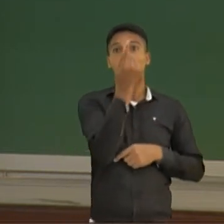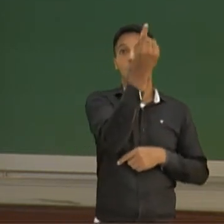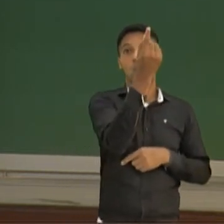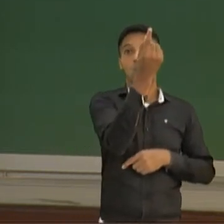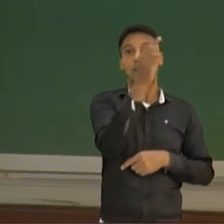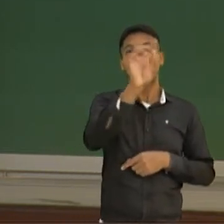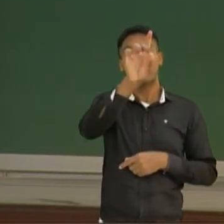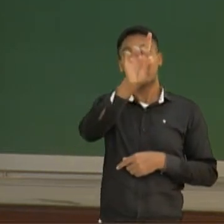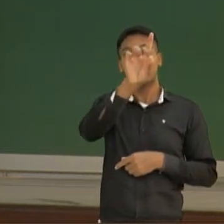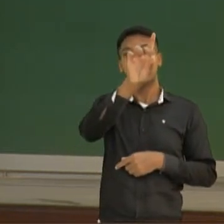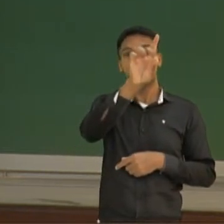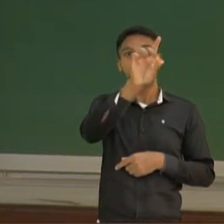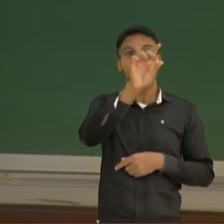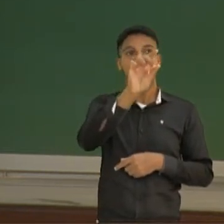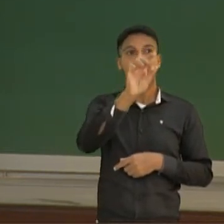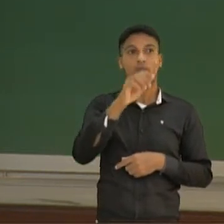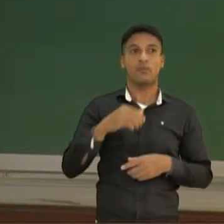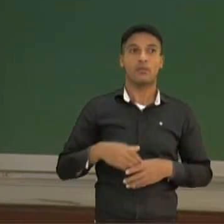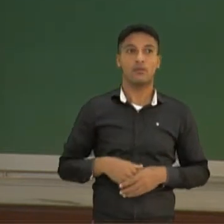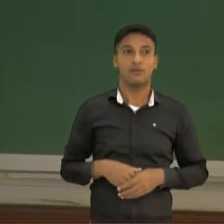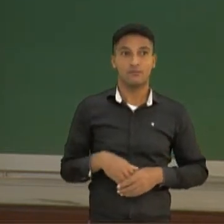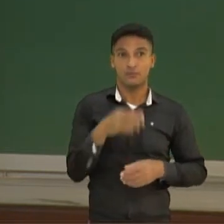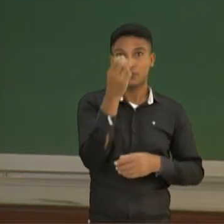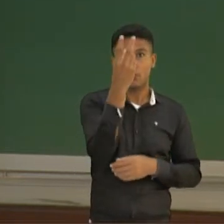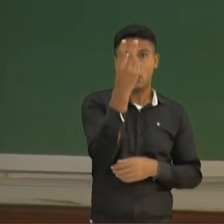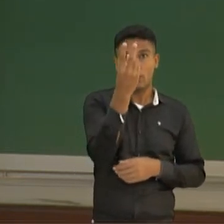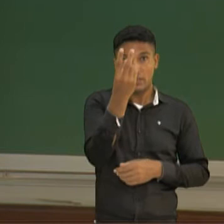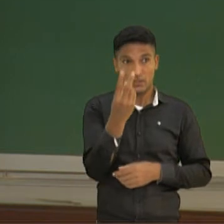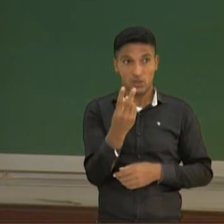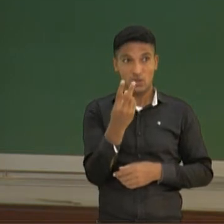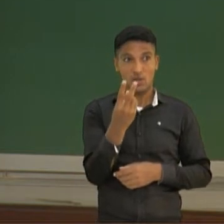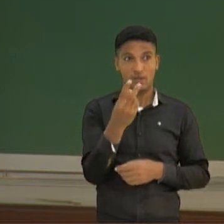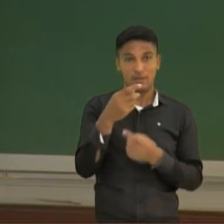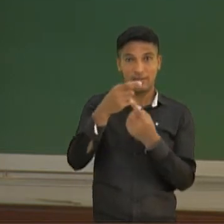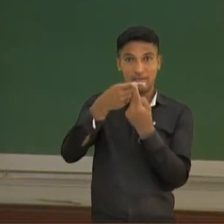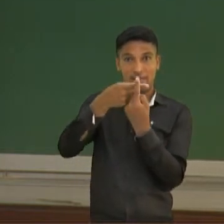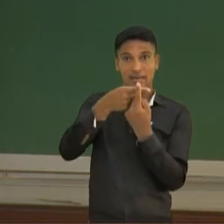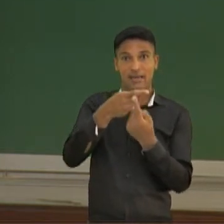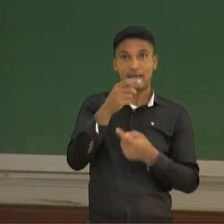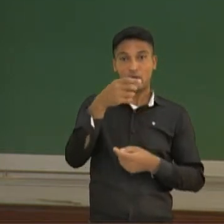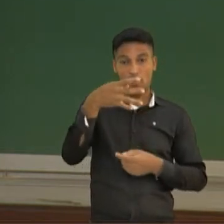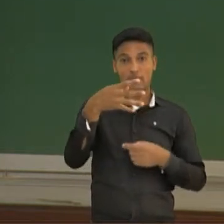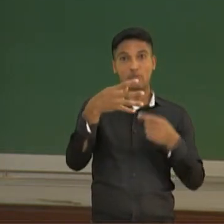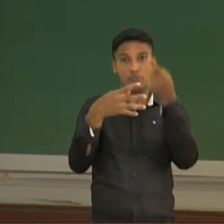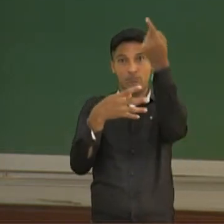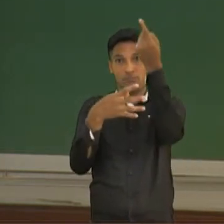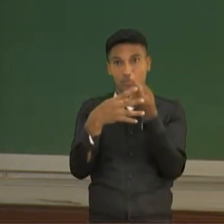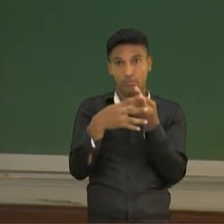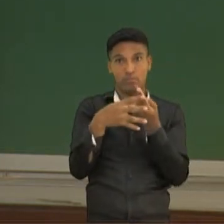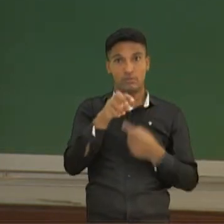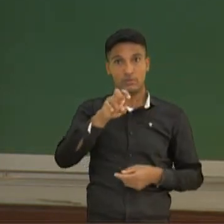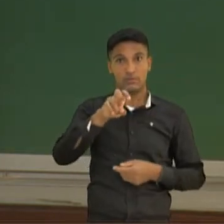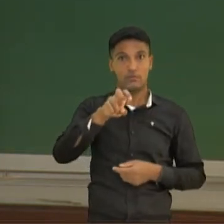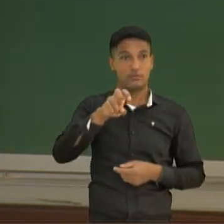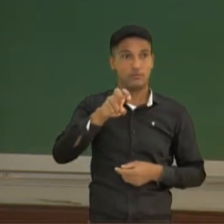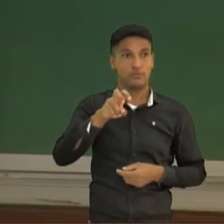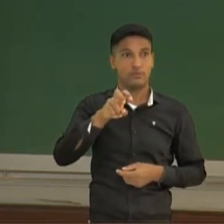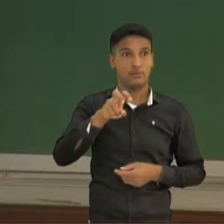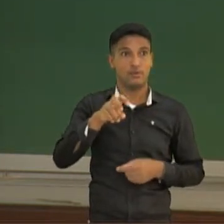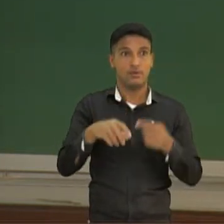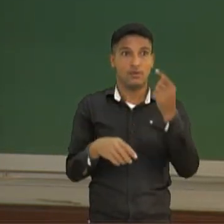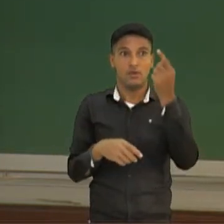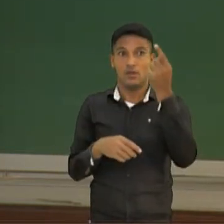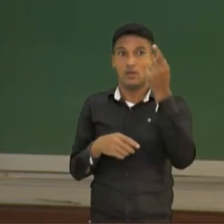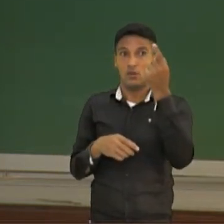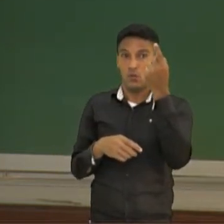2 dezenas mais uma dezena vai dar 5 dezenas, certo? Uma centena mais